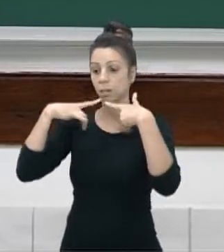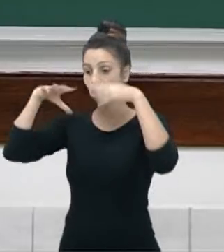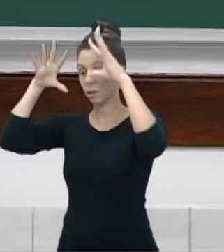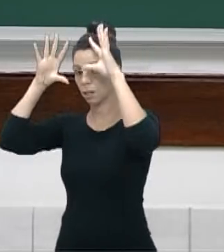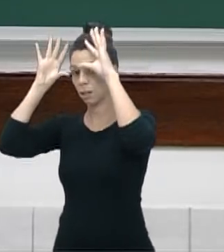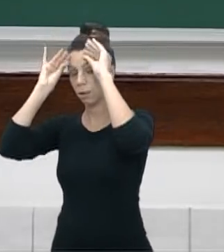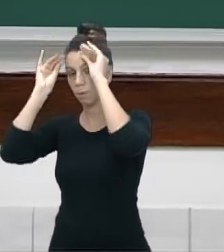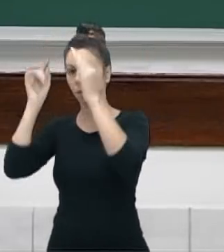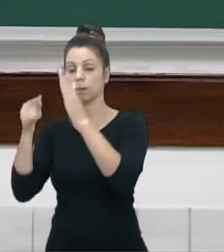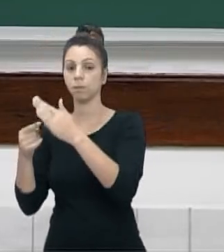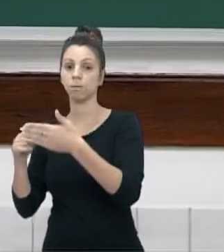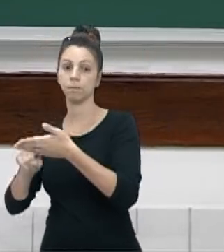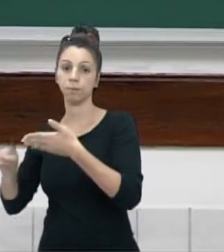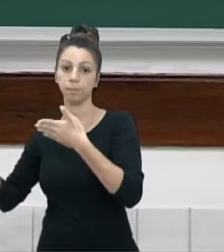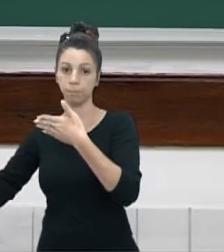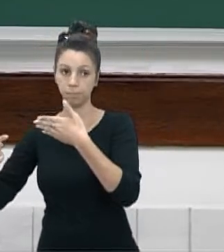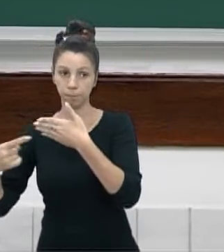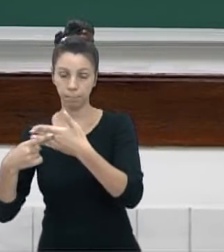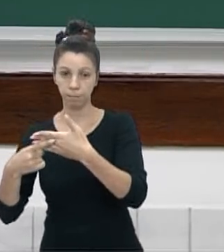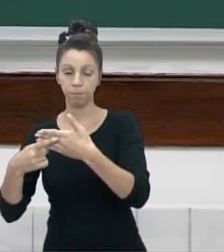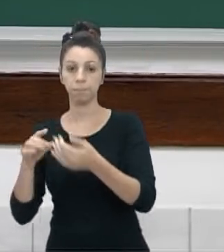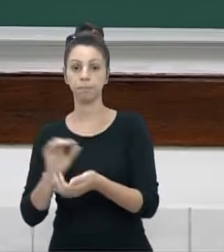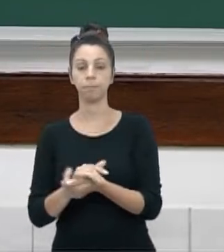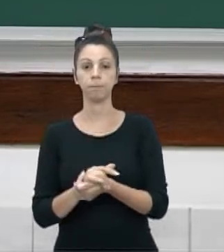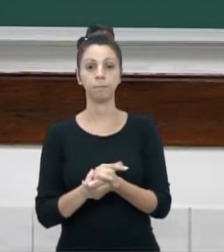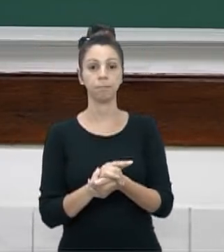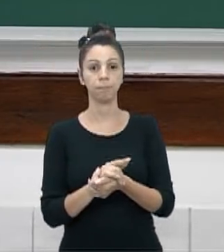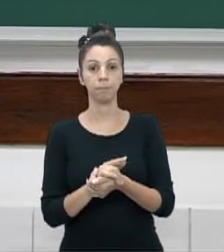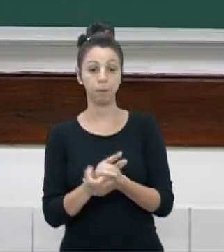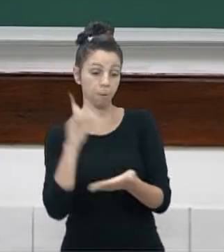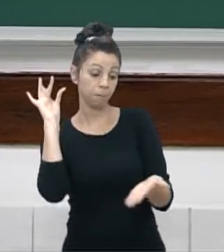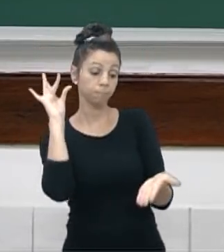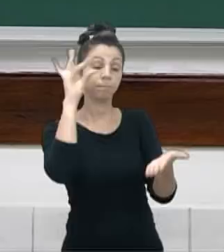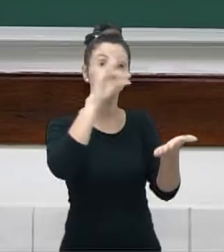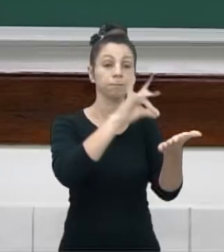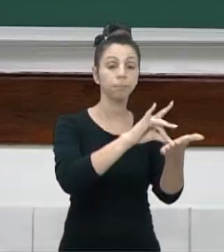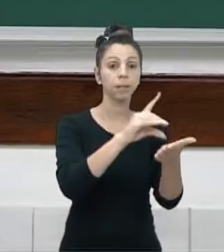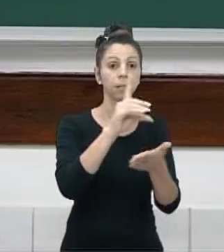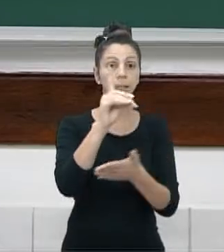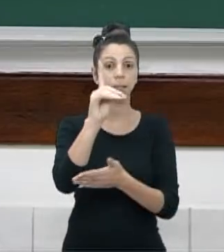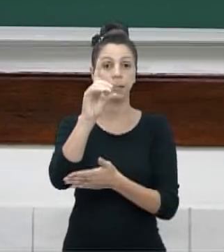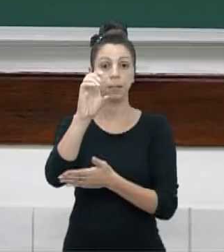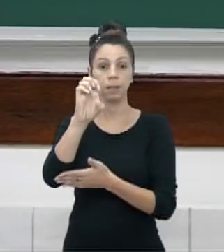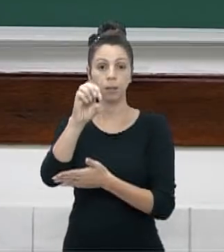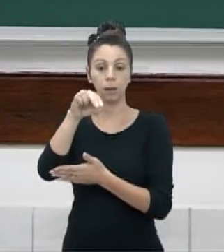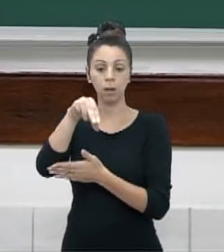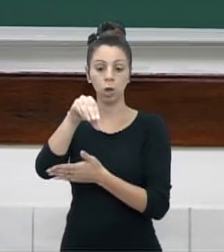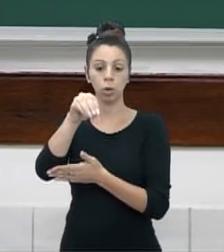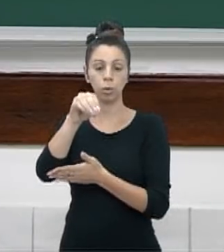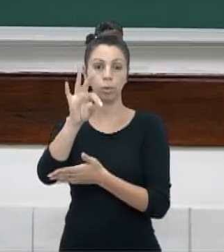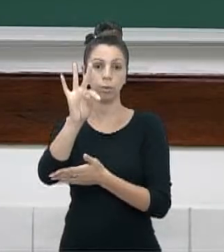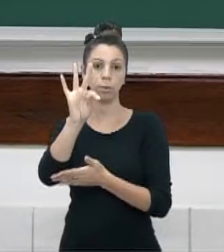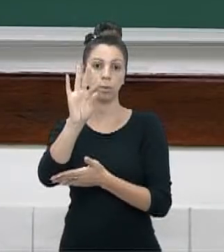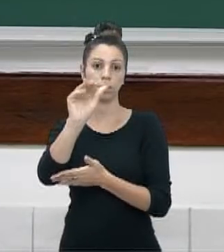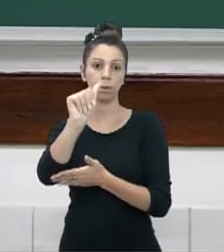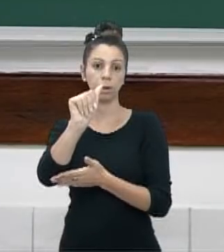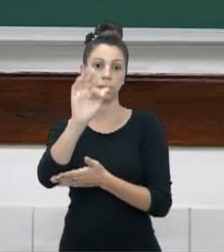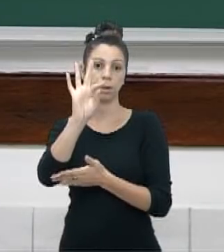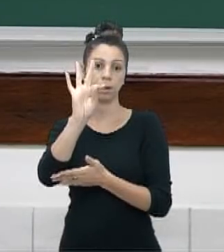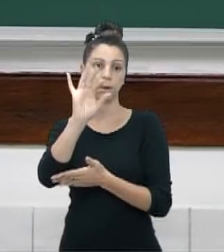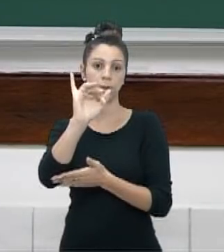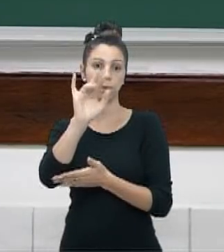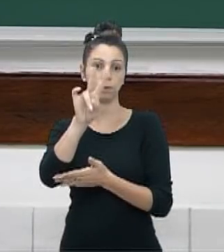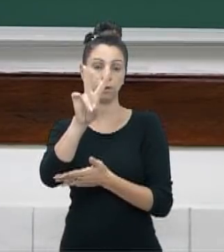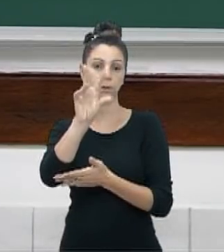a denotativa, ela dá aquela ideia da realidade, né, a palavra ela realmente significa